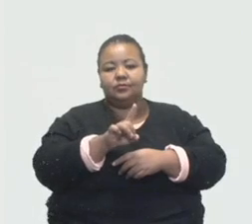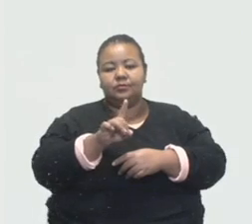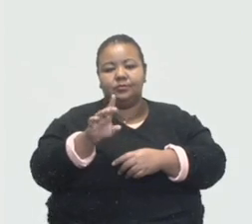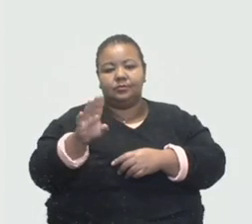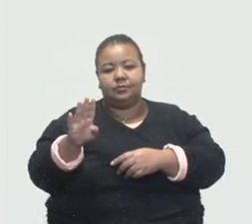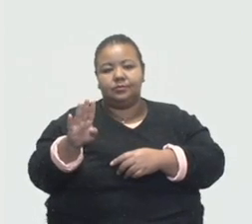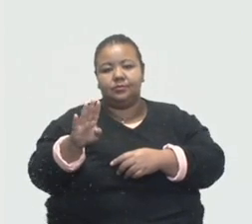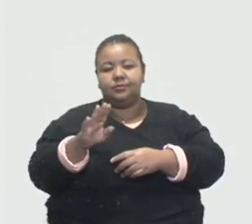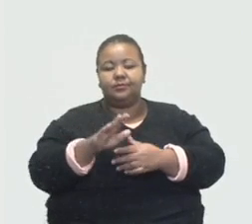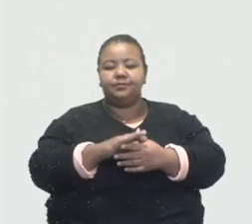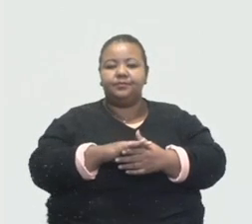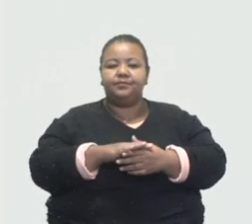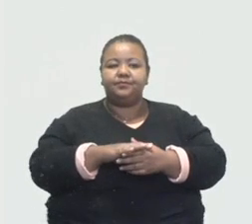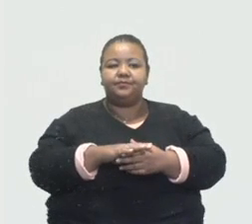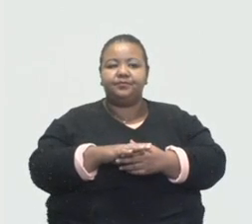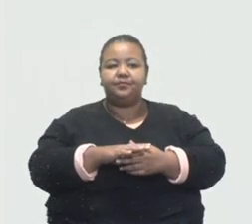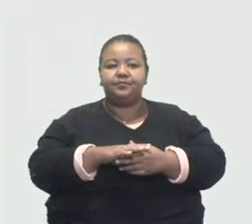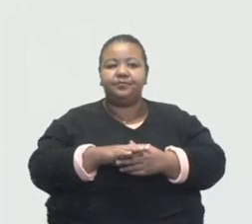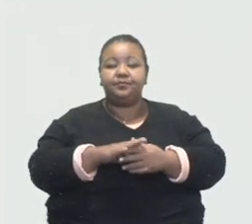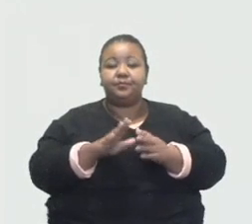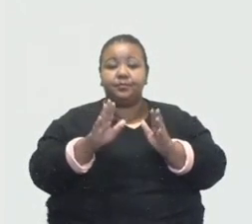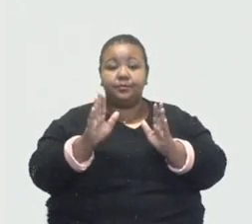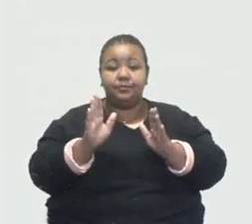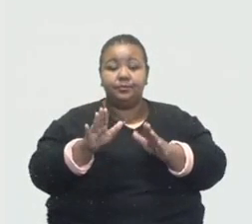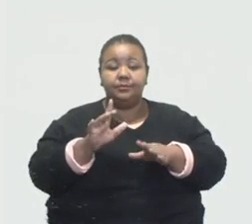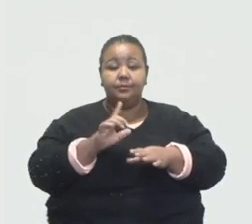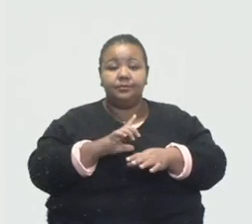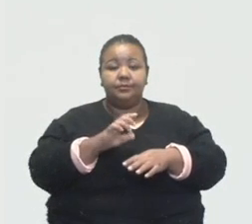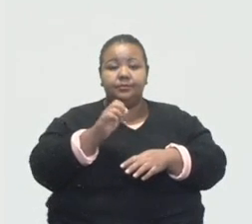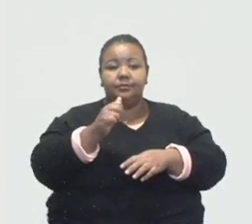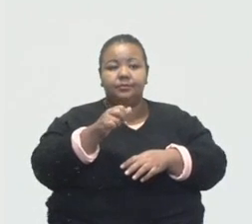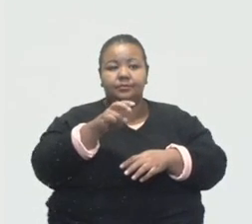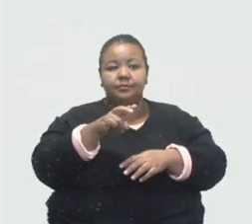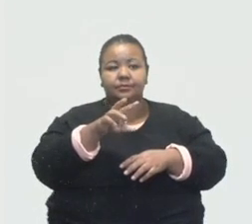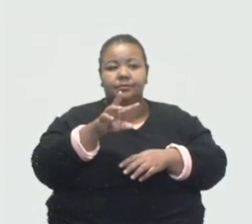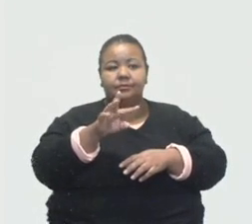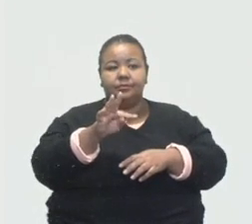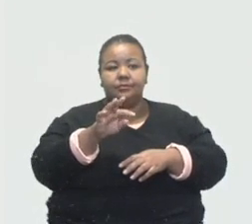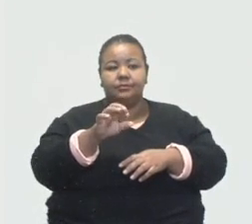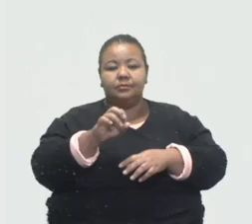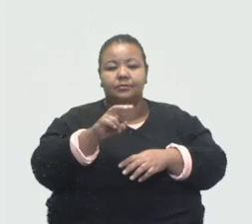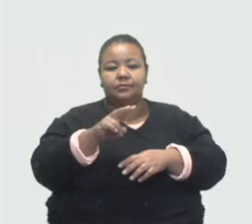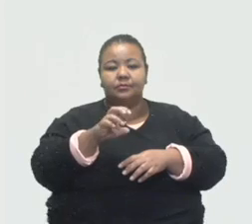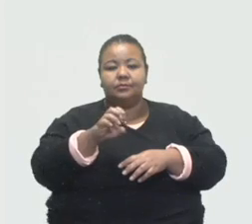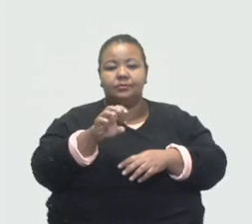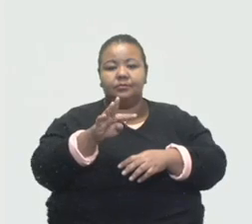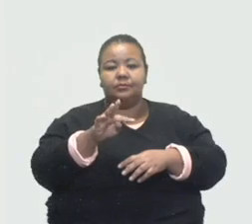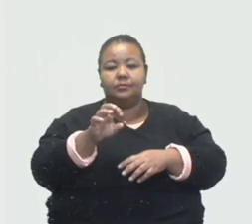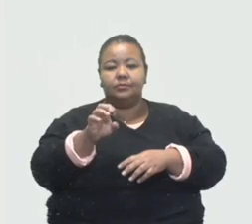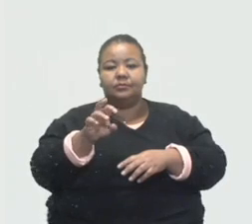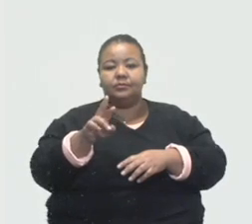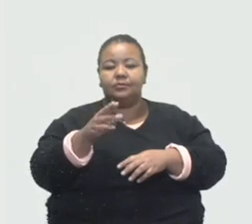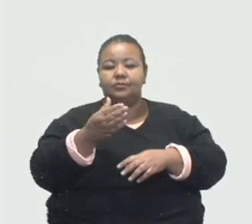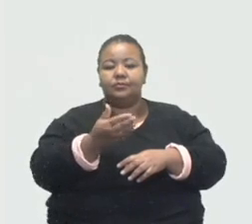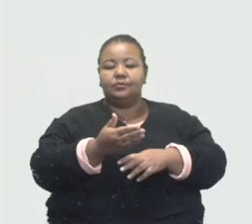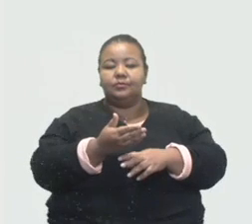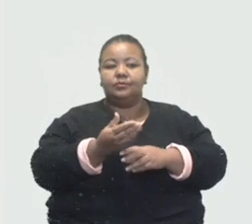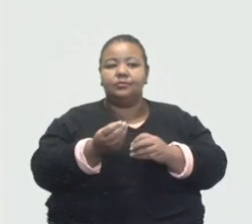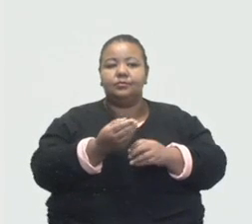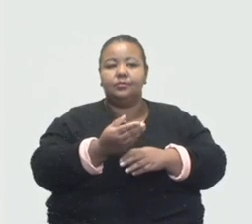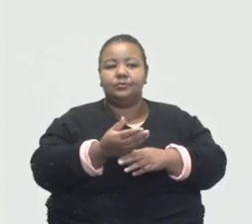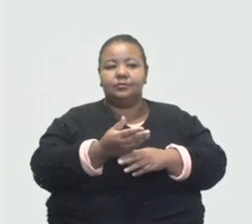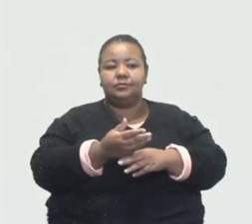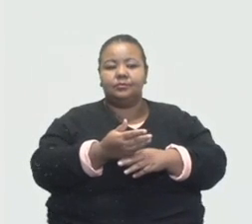4. Agora, a gente já tem os autovalores. Agora, a gente tem que encontrar o autovetor. Como a gente encontra o autovetor? O